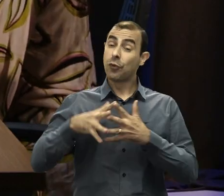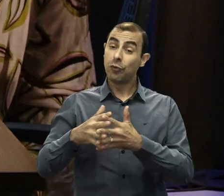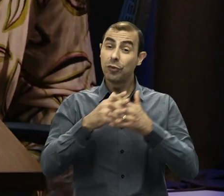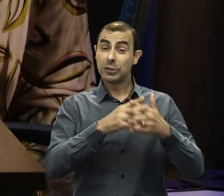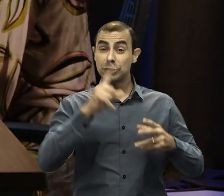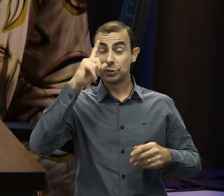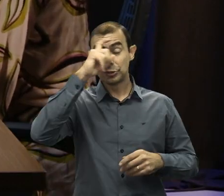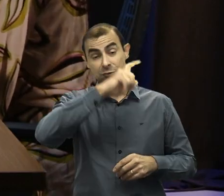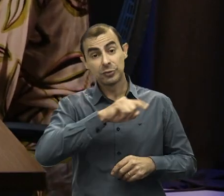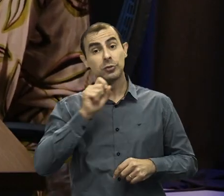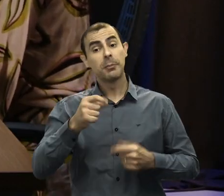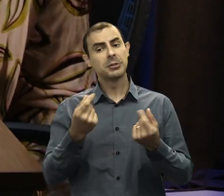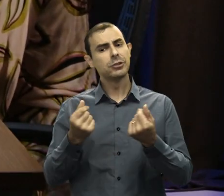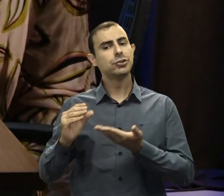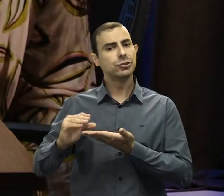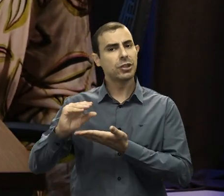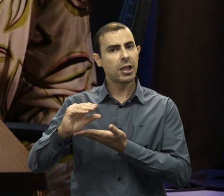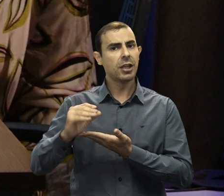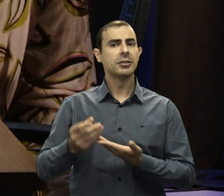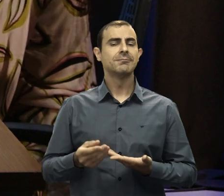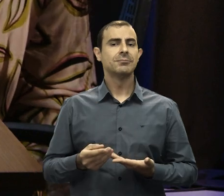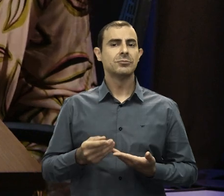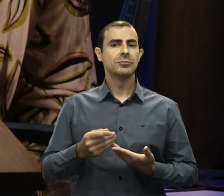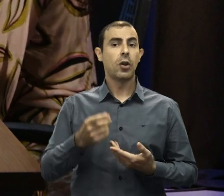Você pode acessar através